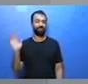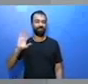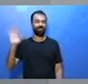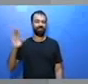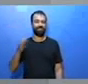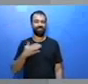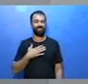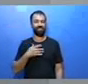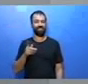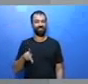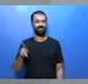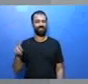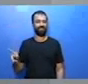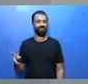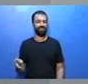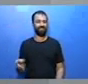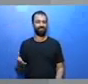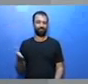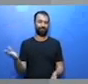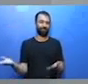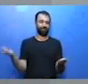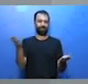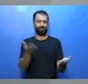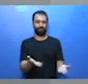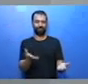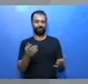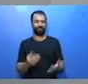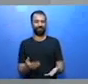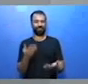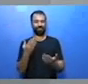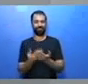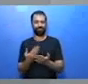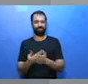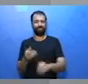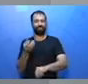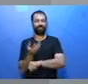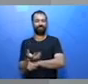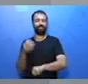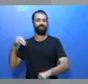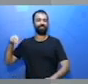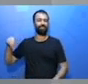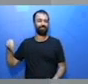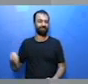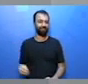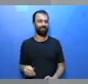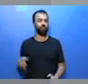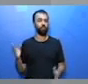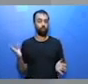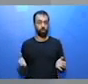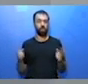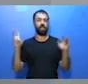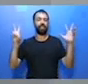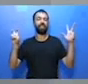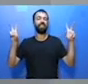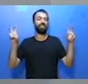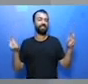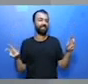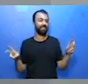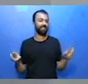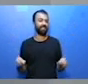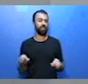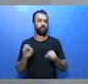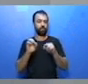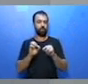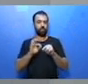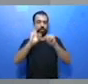Olá, sou o professor Arthur. Sejam bem-vindos a mais uma aula de matemática. O tema de hoje, nós vamos